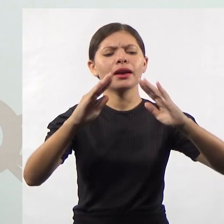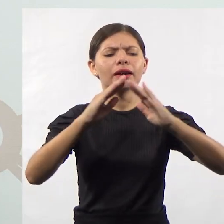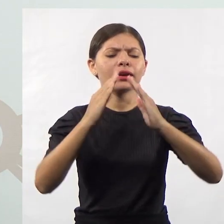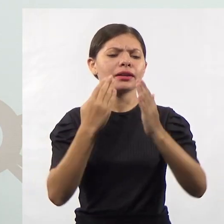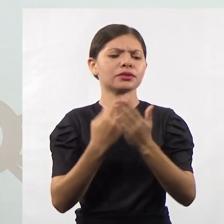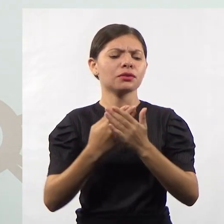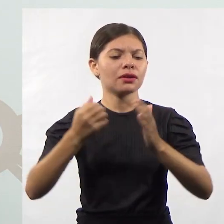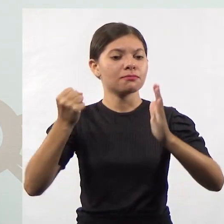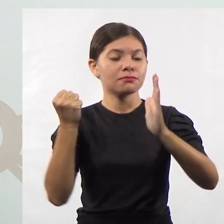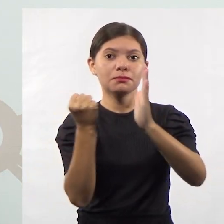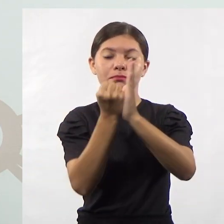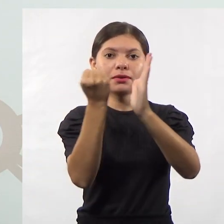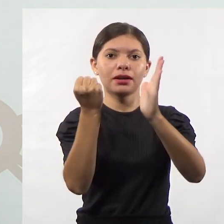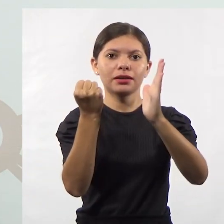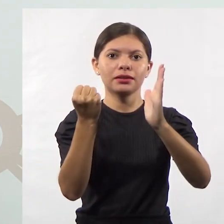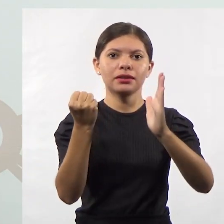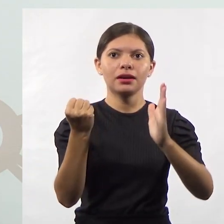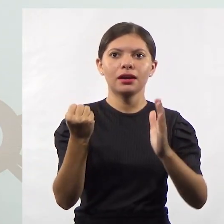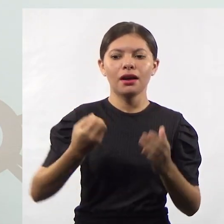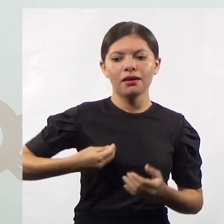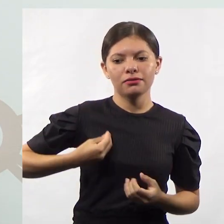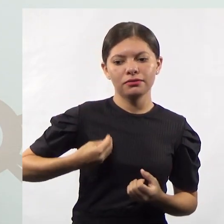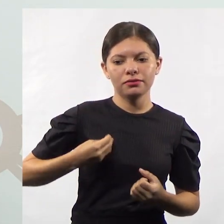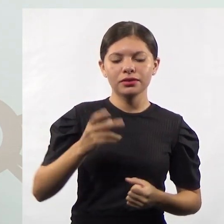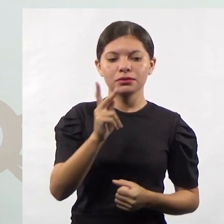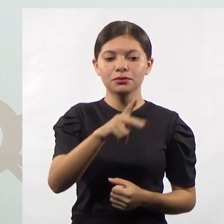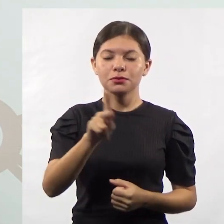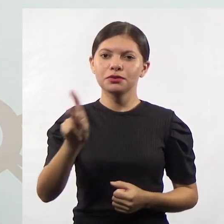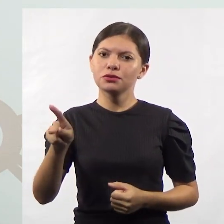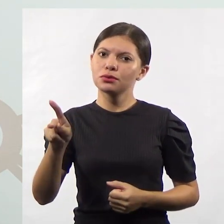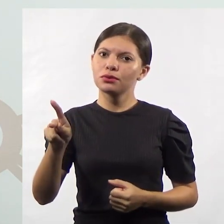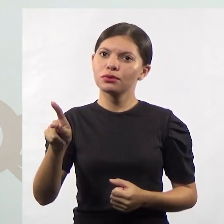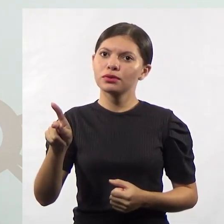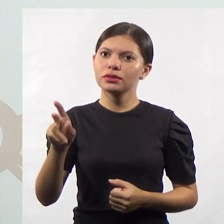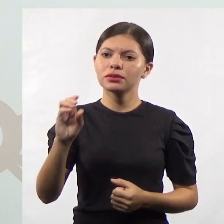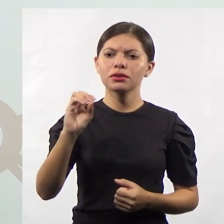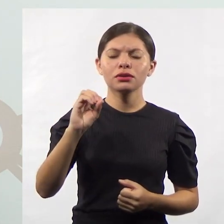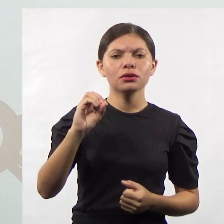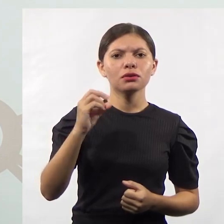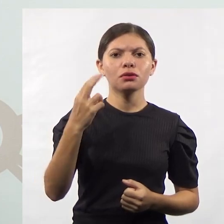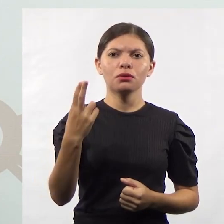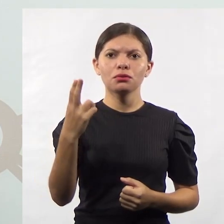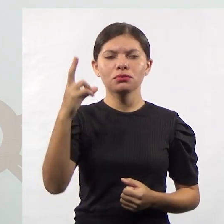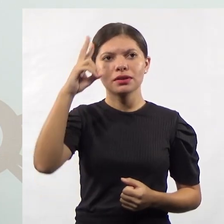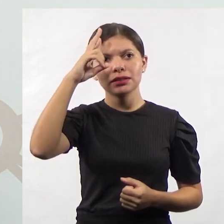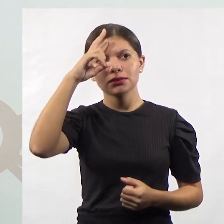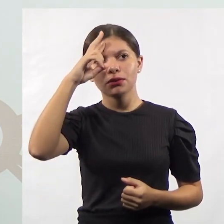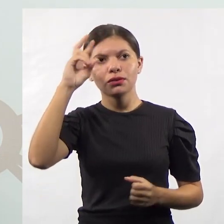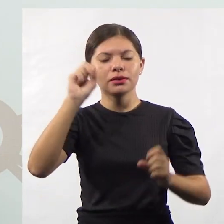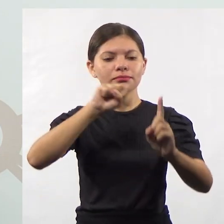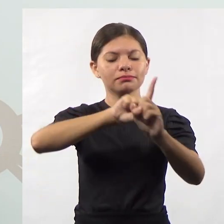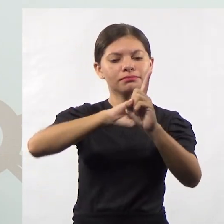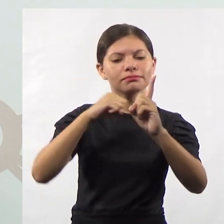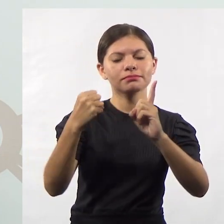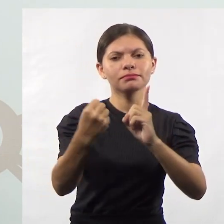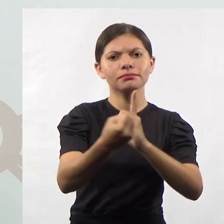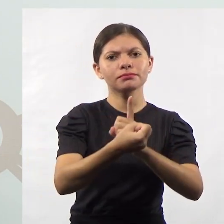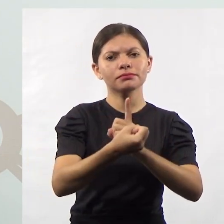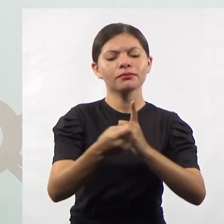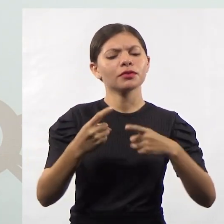escola impacta a história de vida dos professores ou a história da própria comunidade. Então, quando você vai